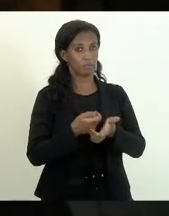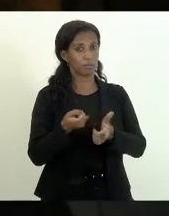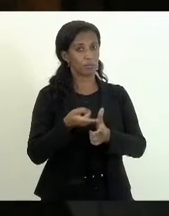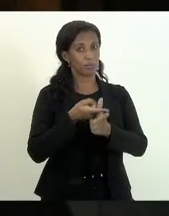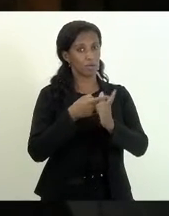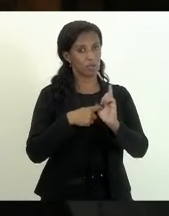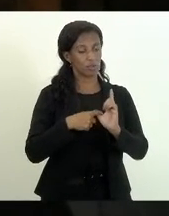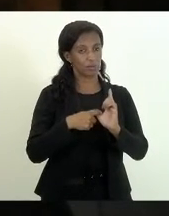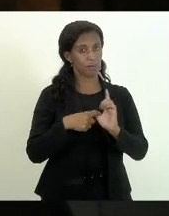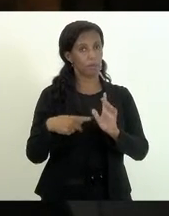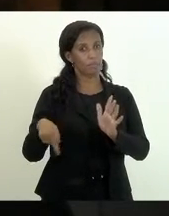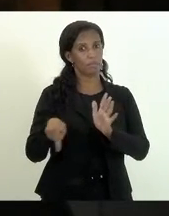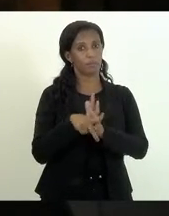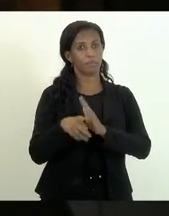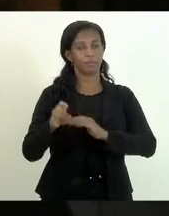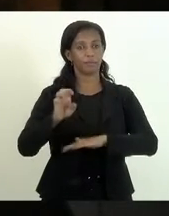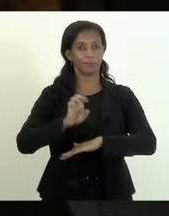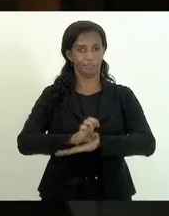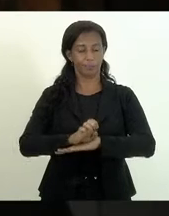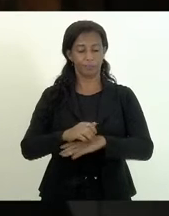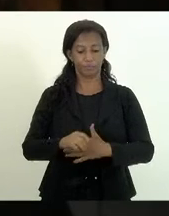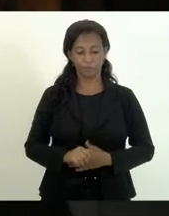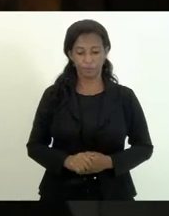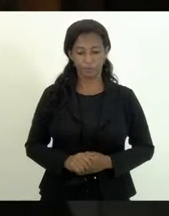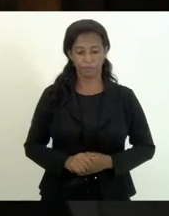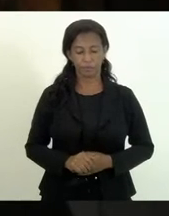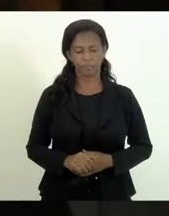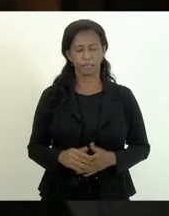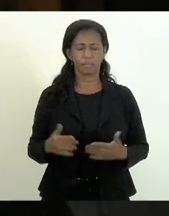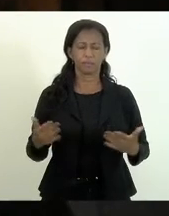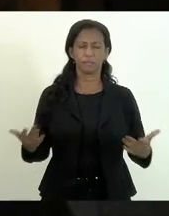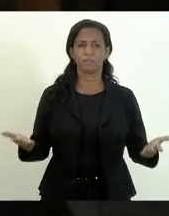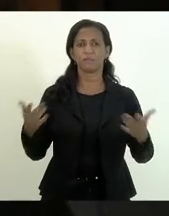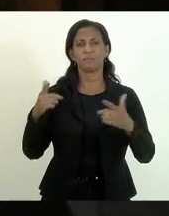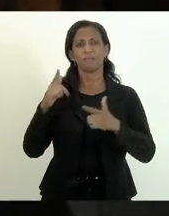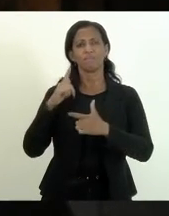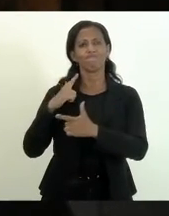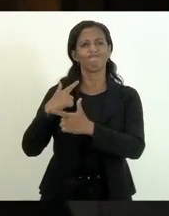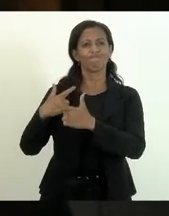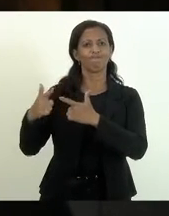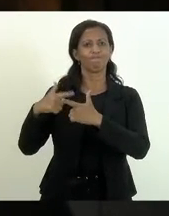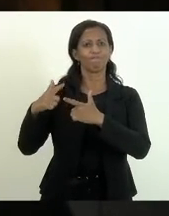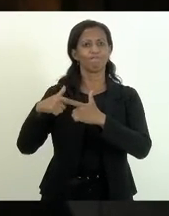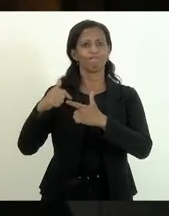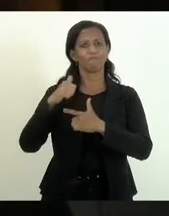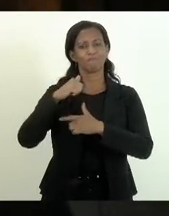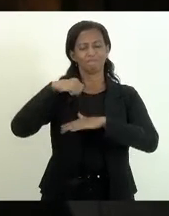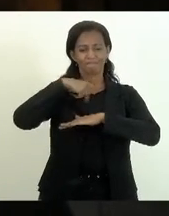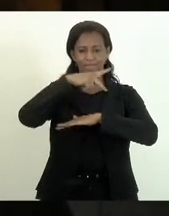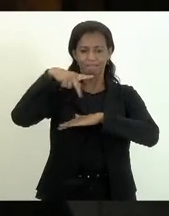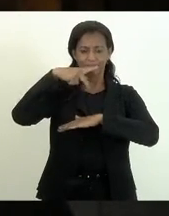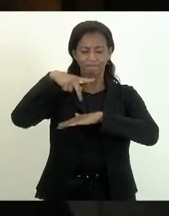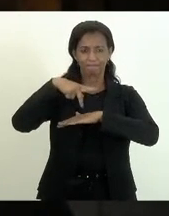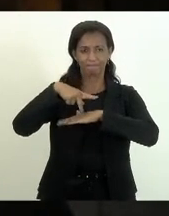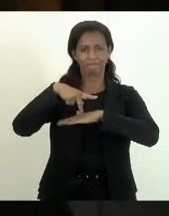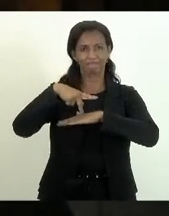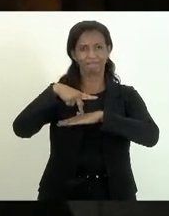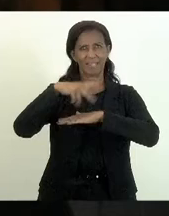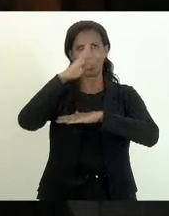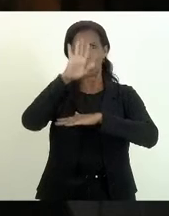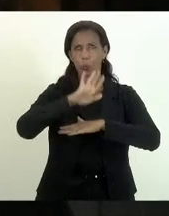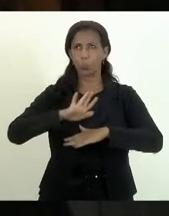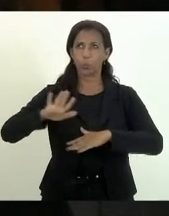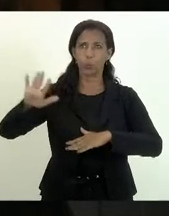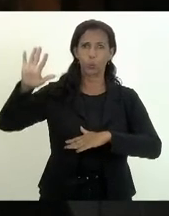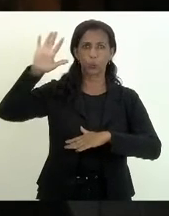dívida ativa do Estado é aliás um problema Nacional do Estado do Rio